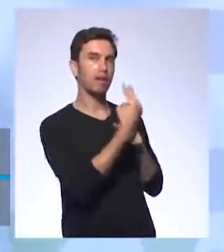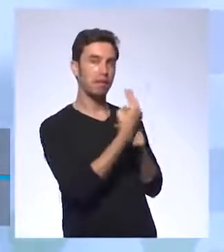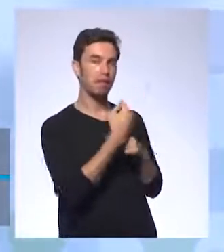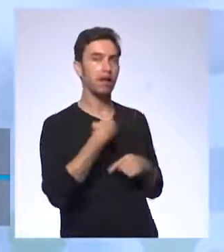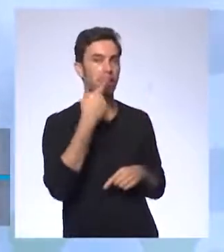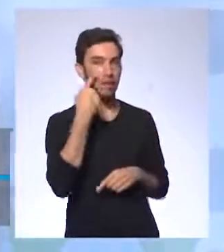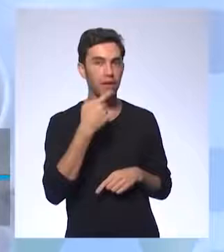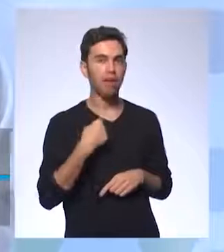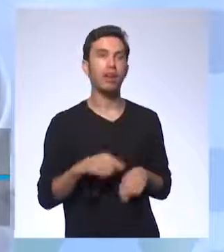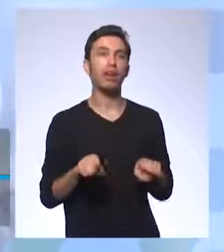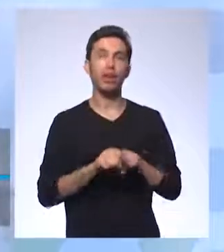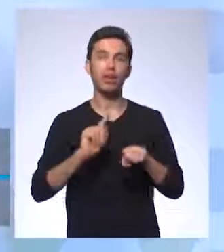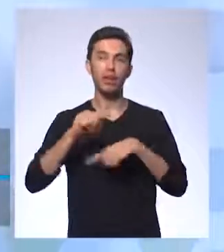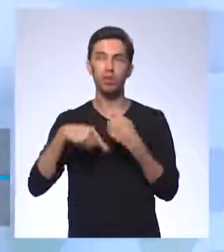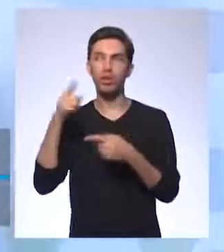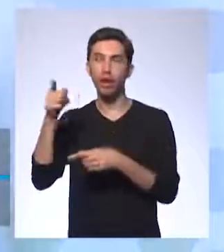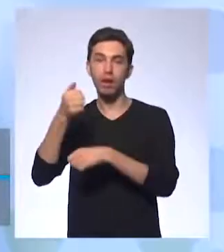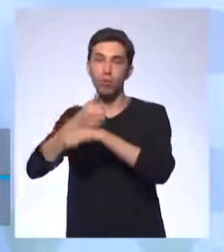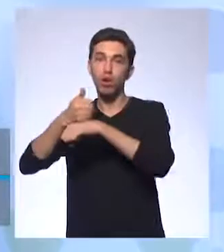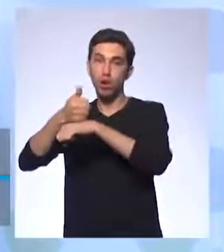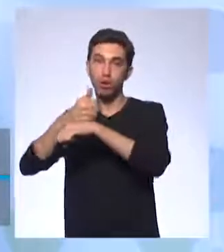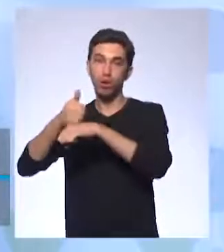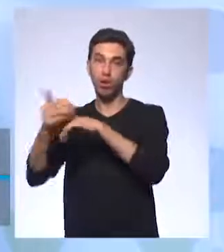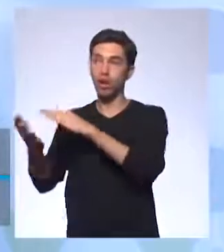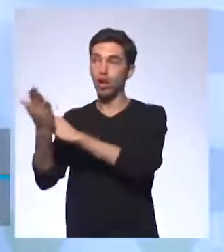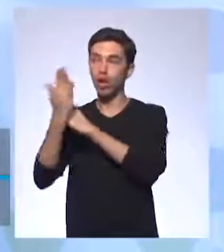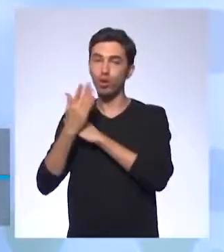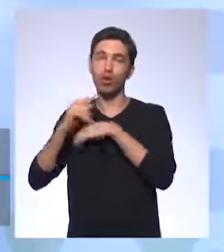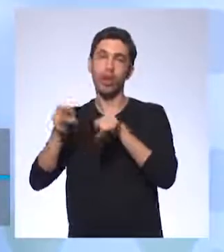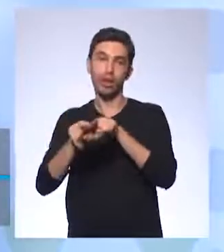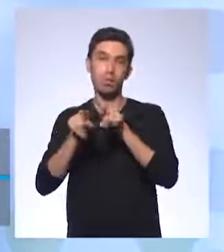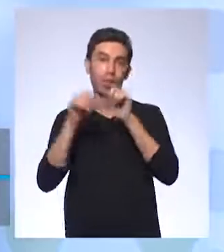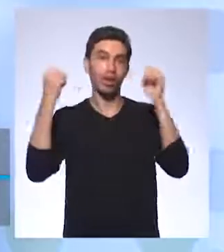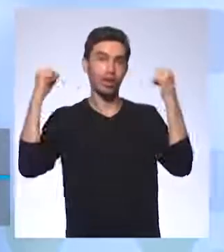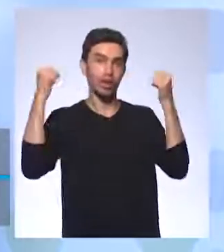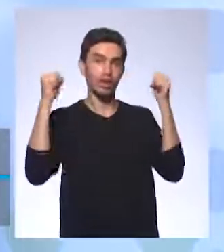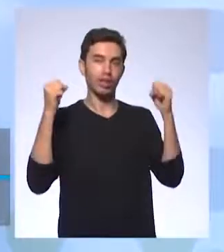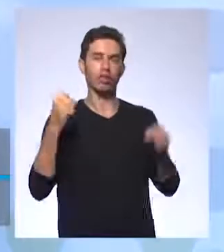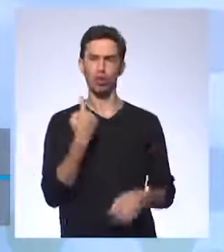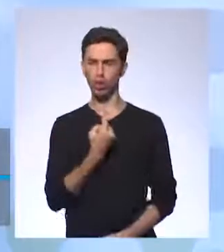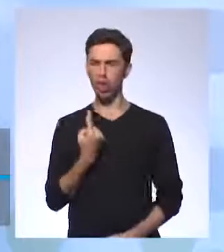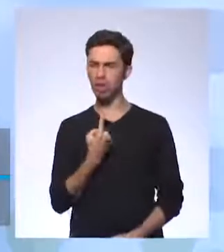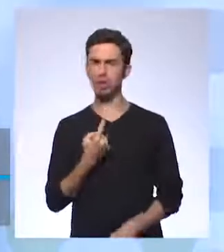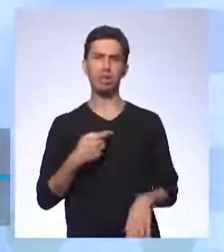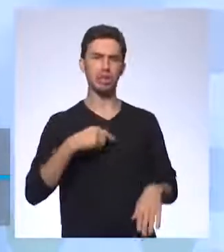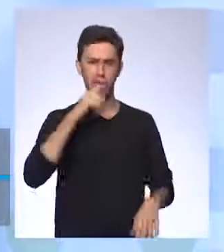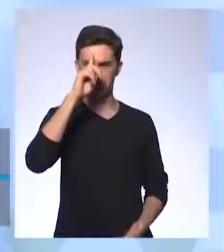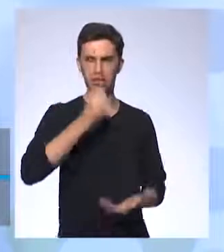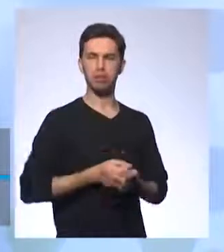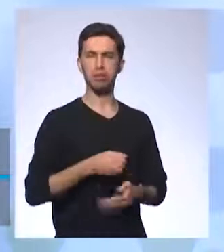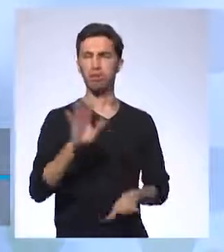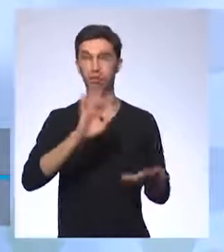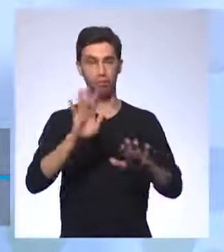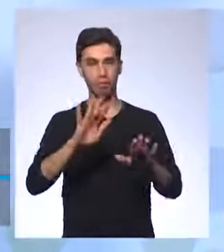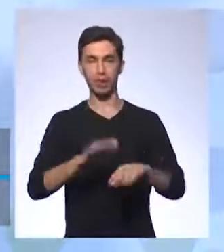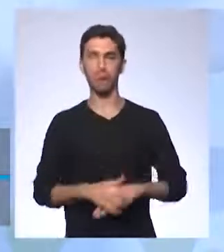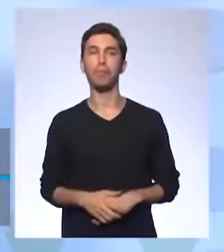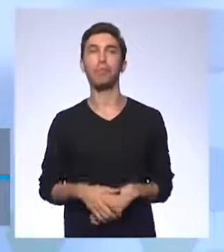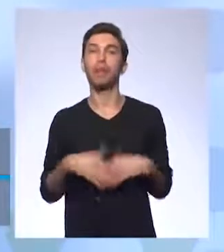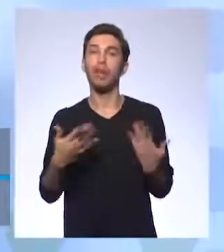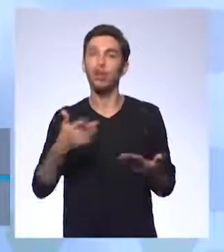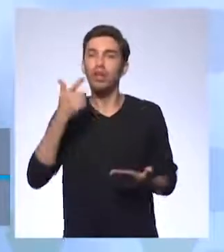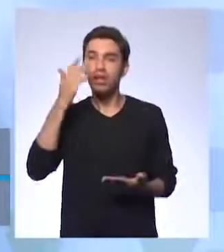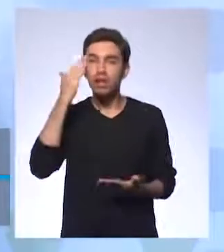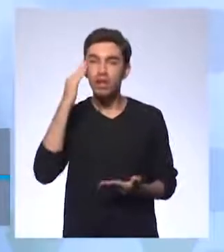bom? Então, ó, entendemos aí como que o sangue circula no corpo, né? Então ele vai ter